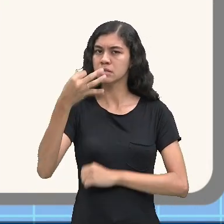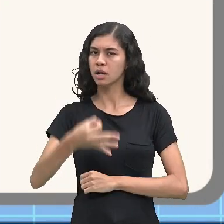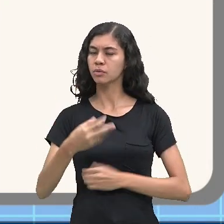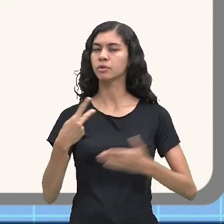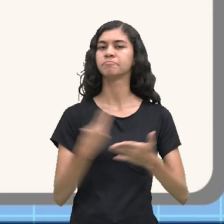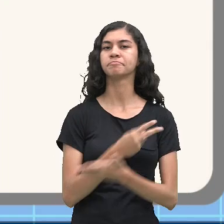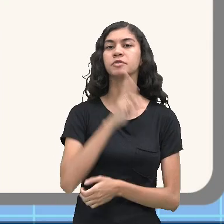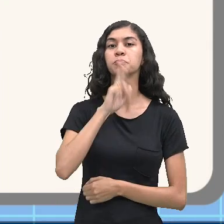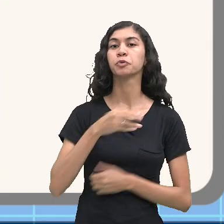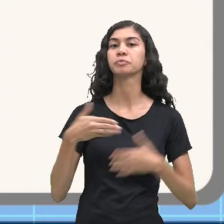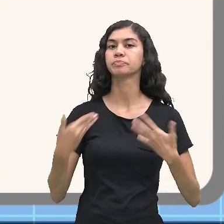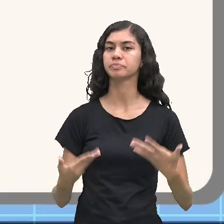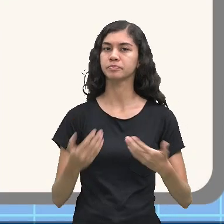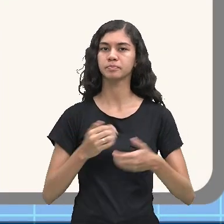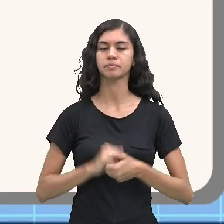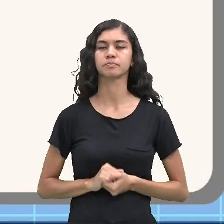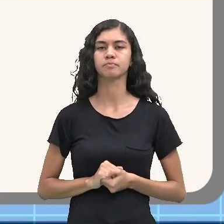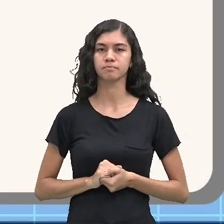resposta é